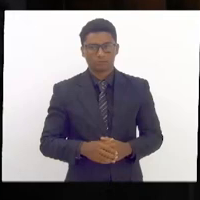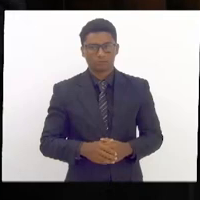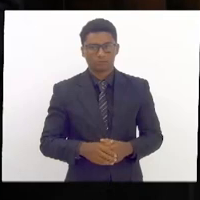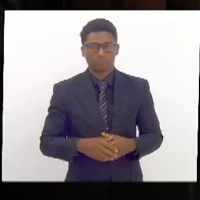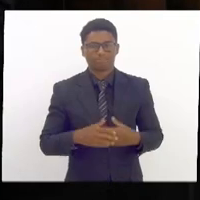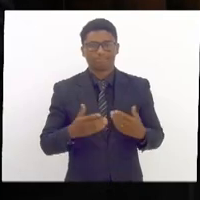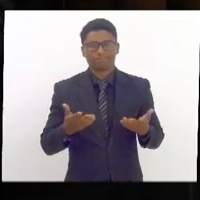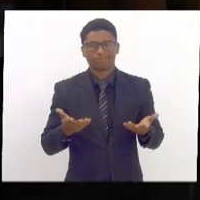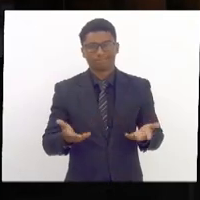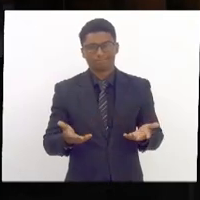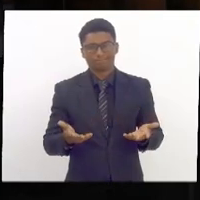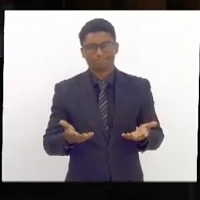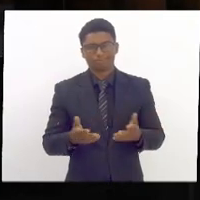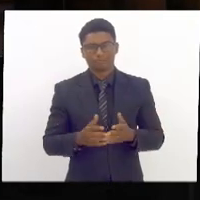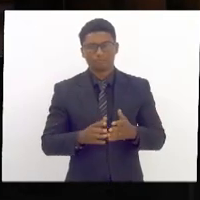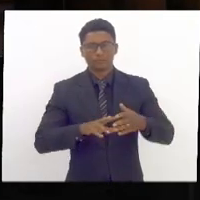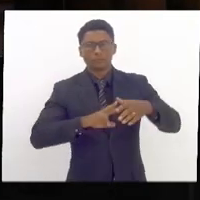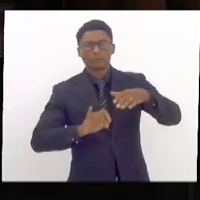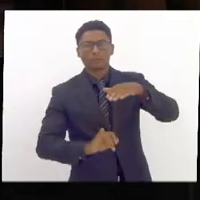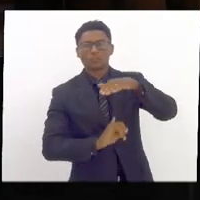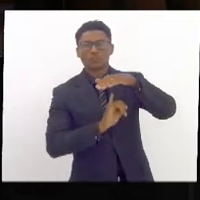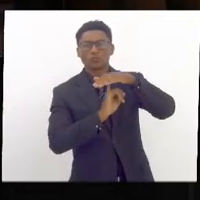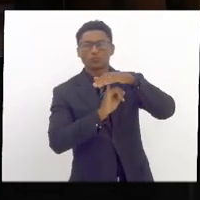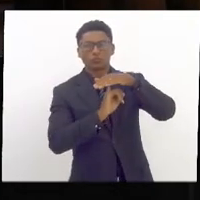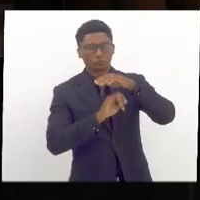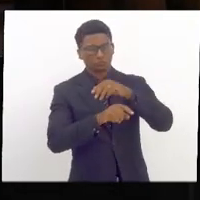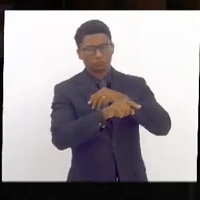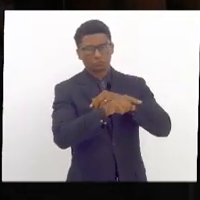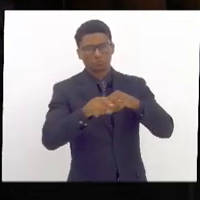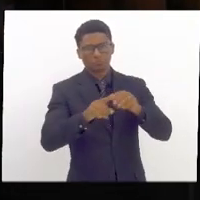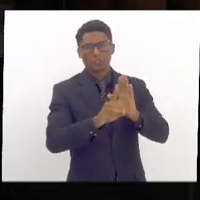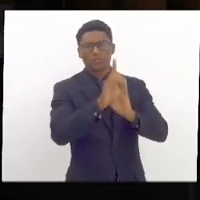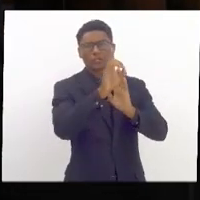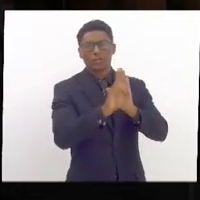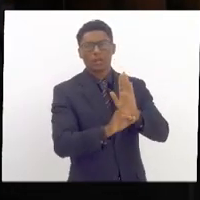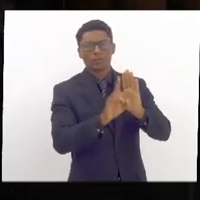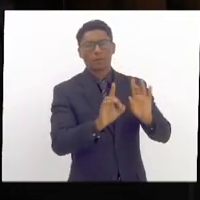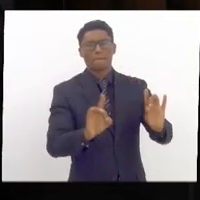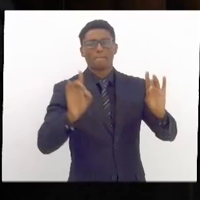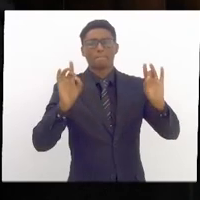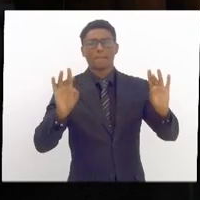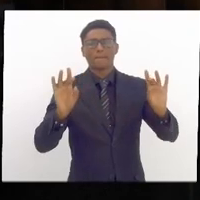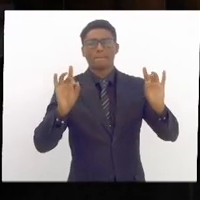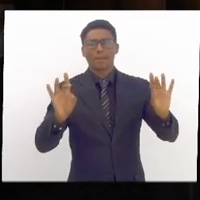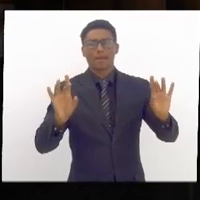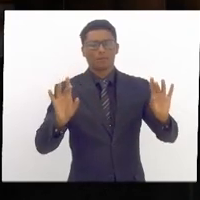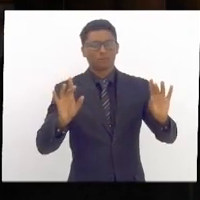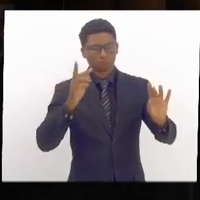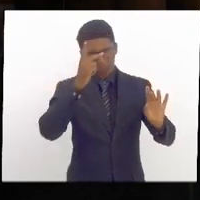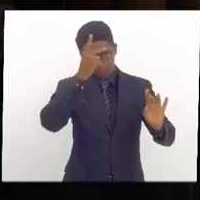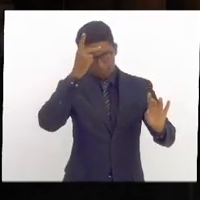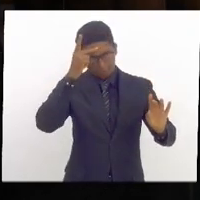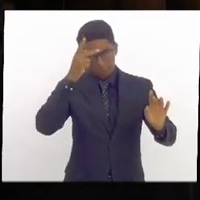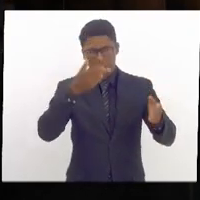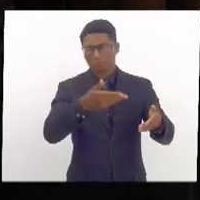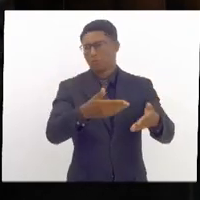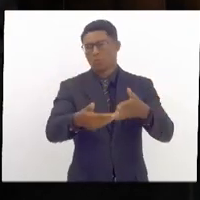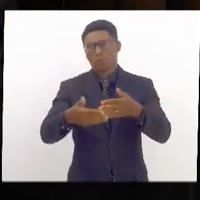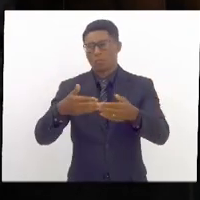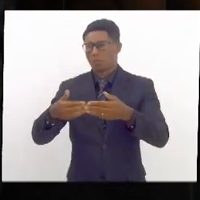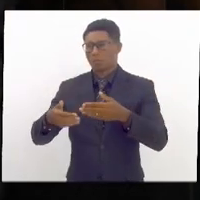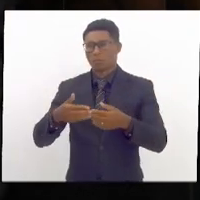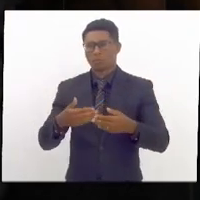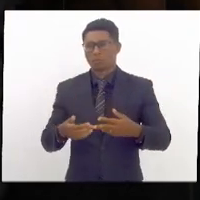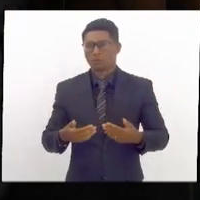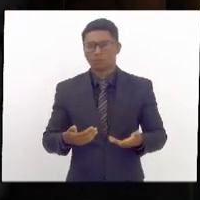ter institutos que garantam direitos especiais, prerrogativas especiais, a quem quer que seja. Não se trata aqui, quero